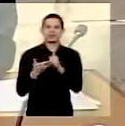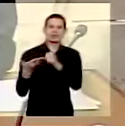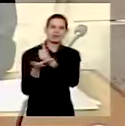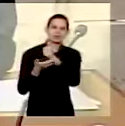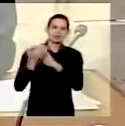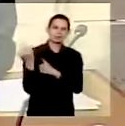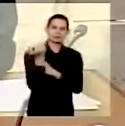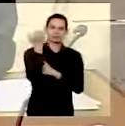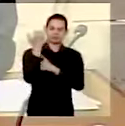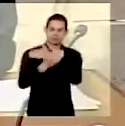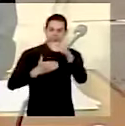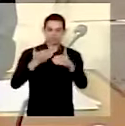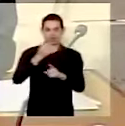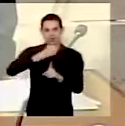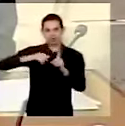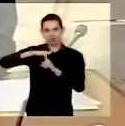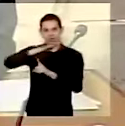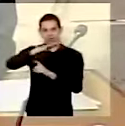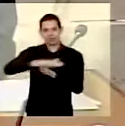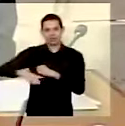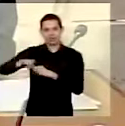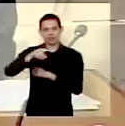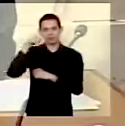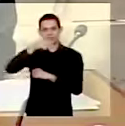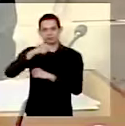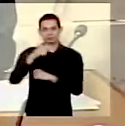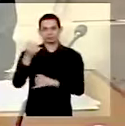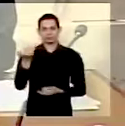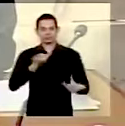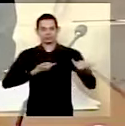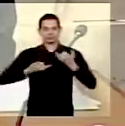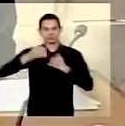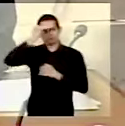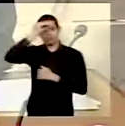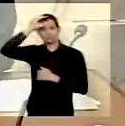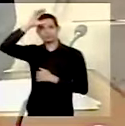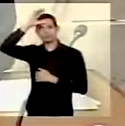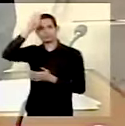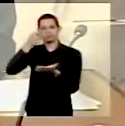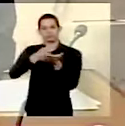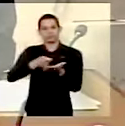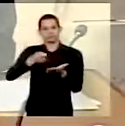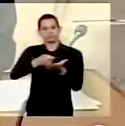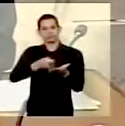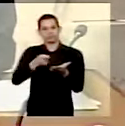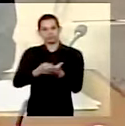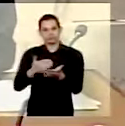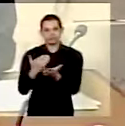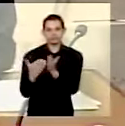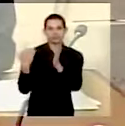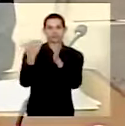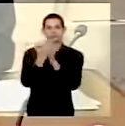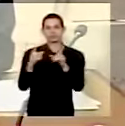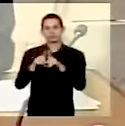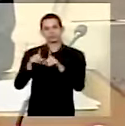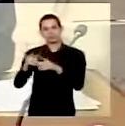processo, a sociedade, à medida que mais se informa, mais exigente se torna e com mais